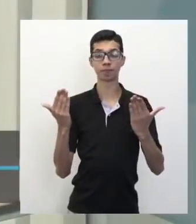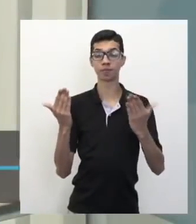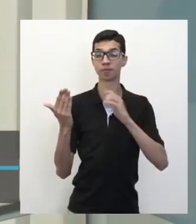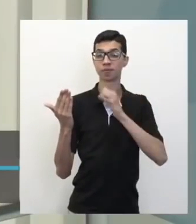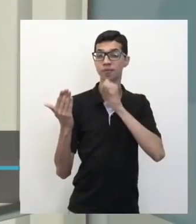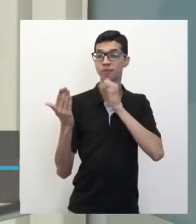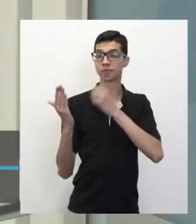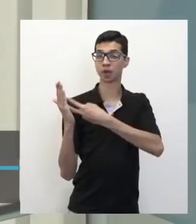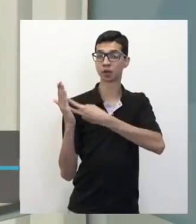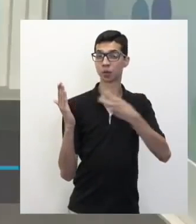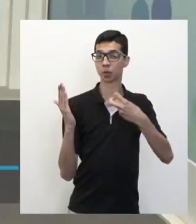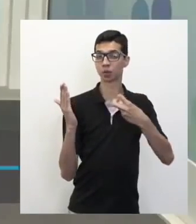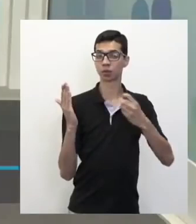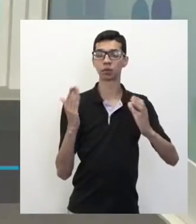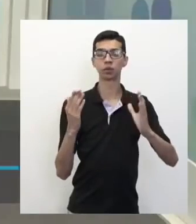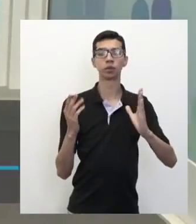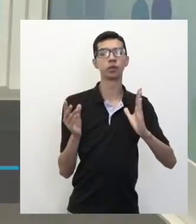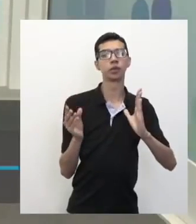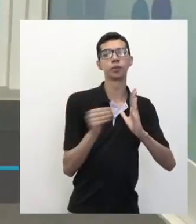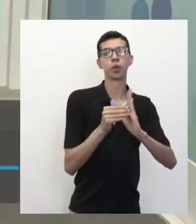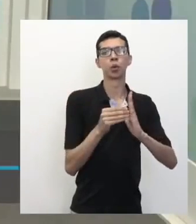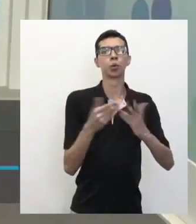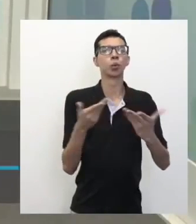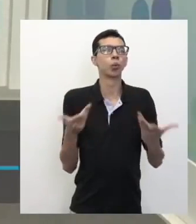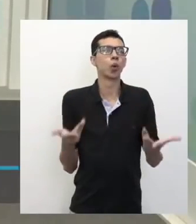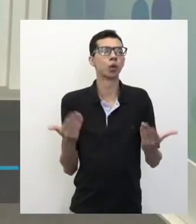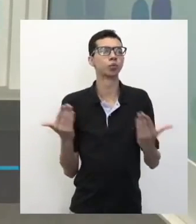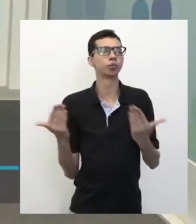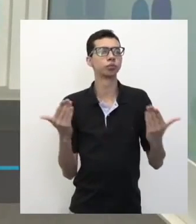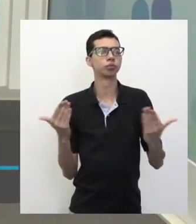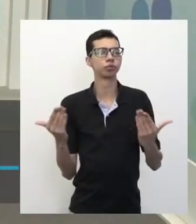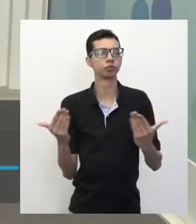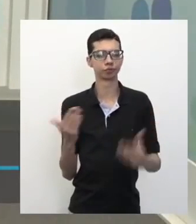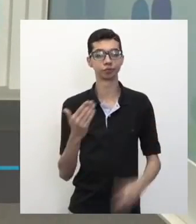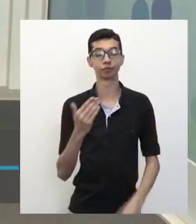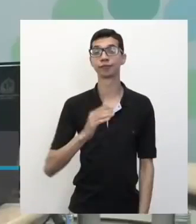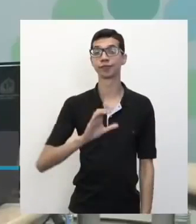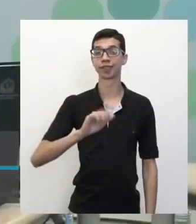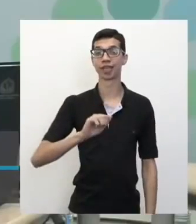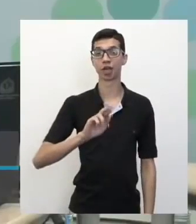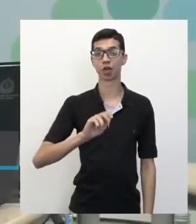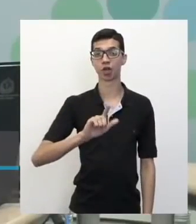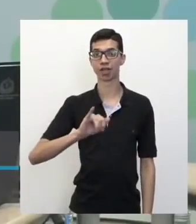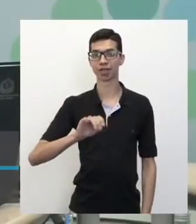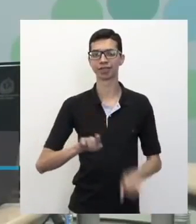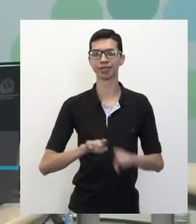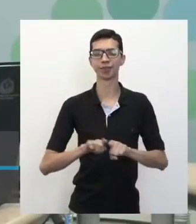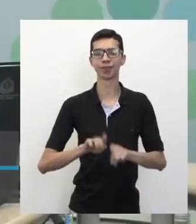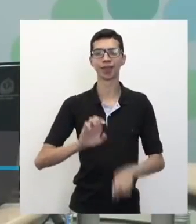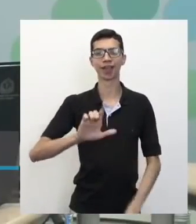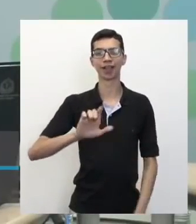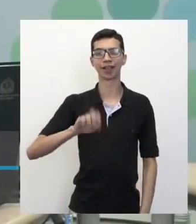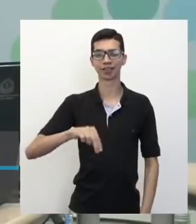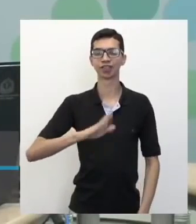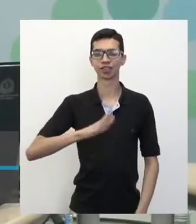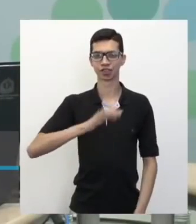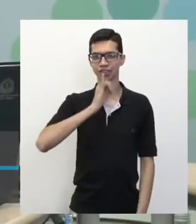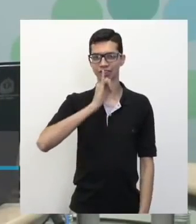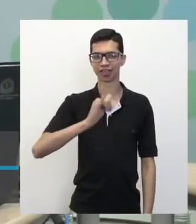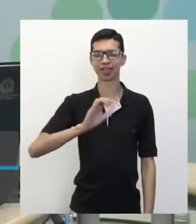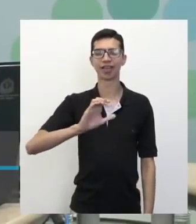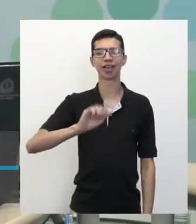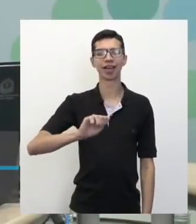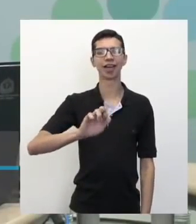O que eles conseguem? O que é, Yara? Olha, Caroline Ellen já pontuou aqui. Caroline Ellen, acho que é